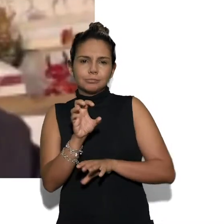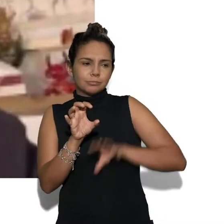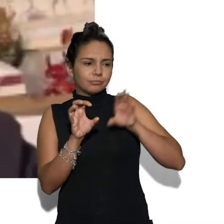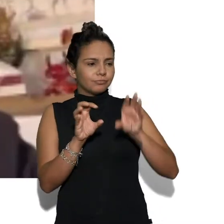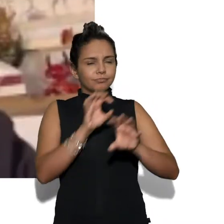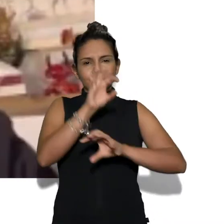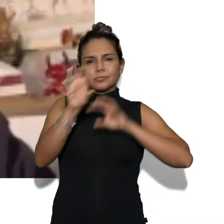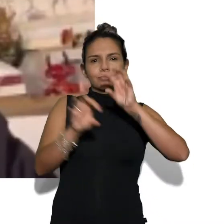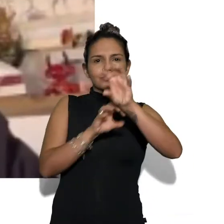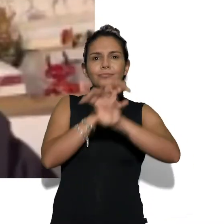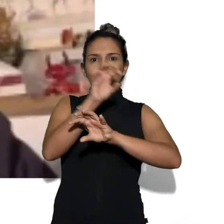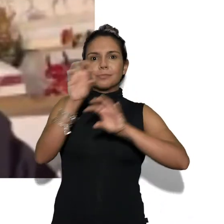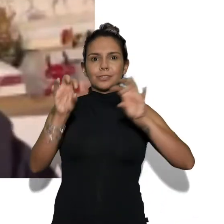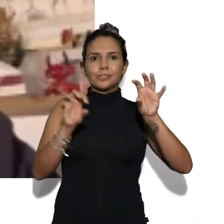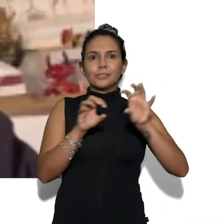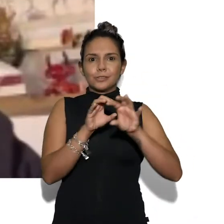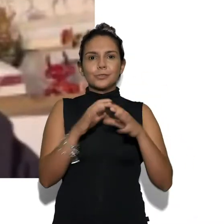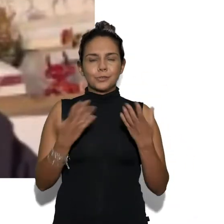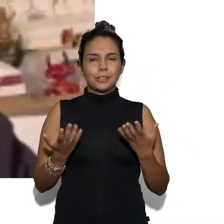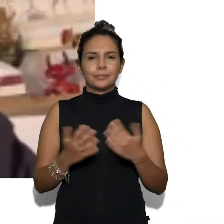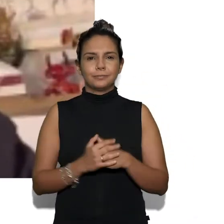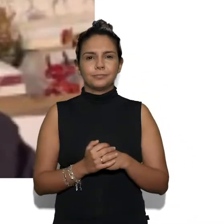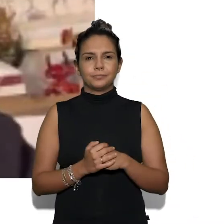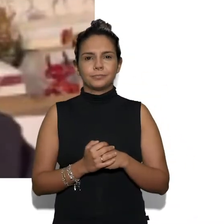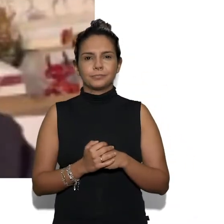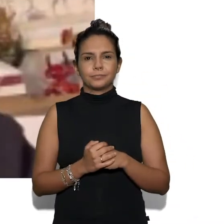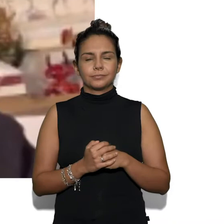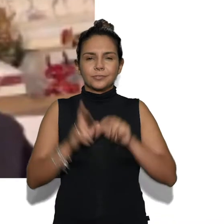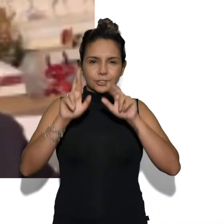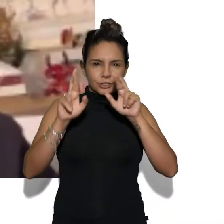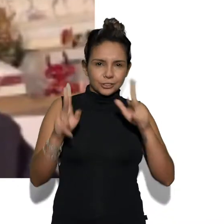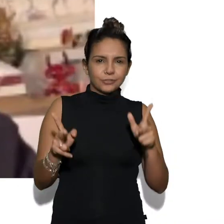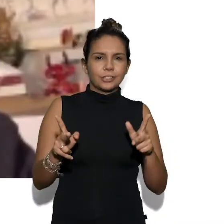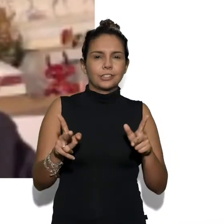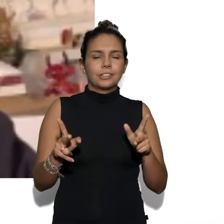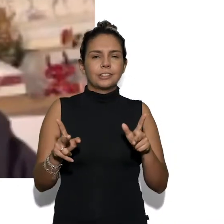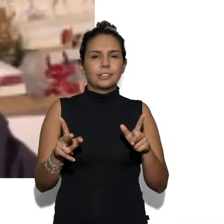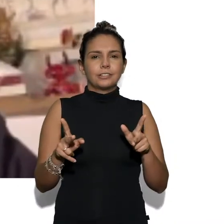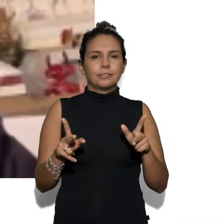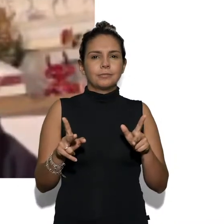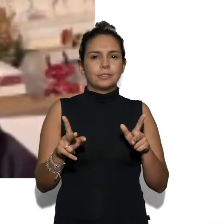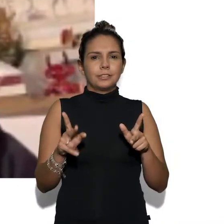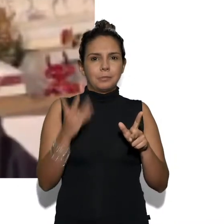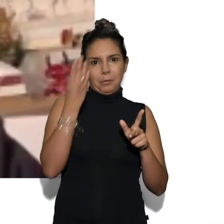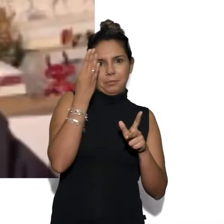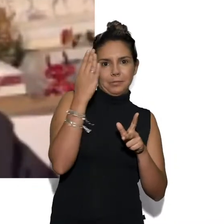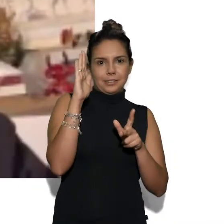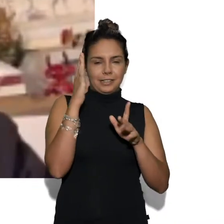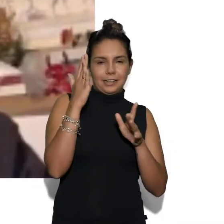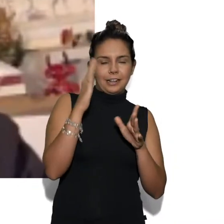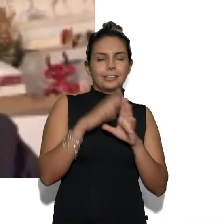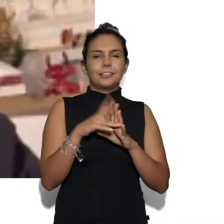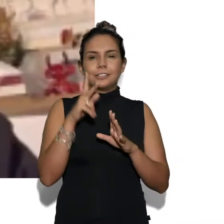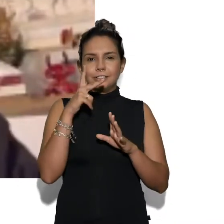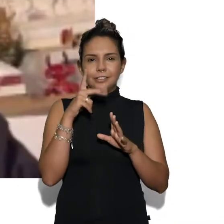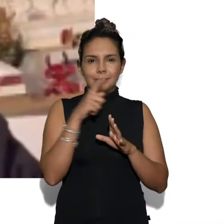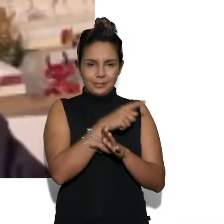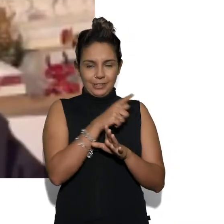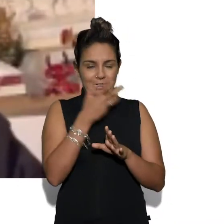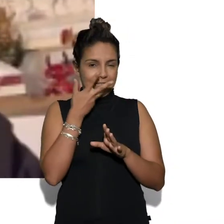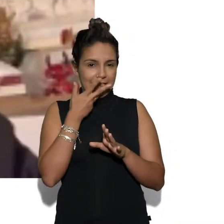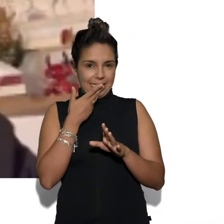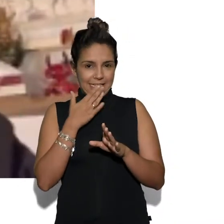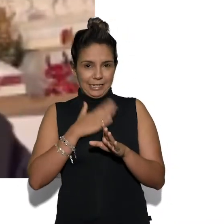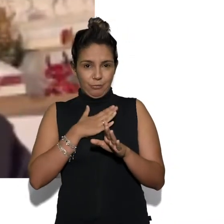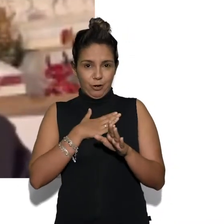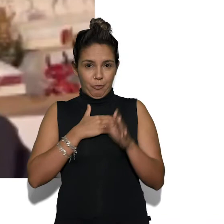para colocar numa situação meio diferente, meio mascarada, não é? Eu diria que essa criança do